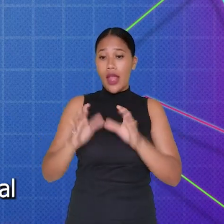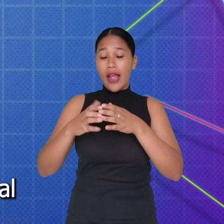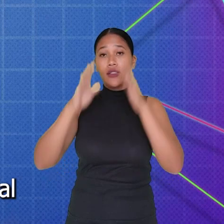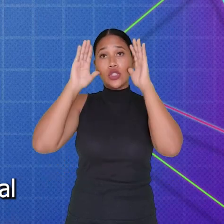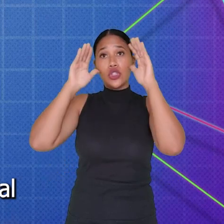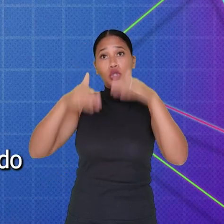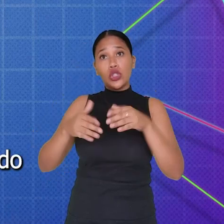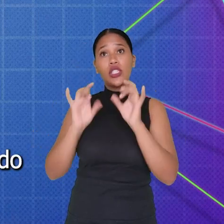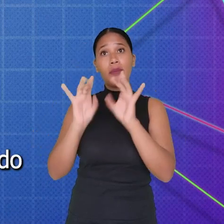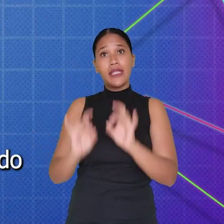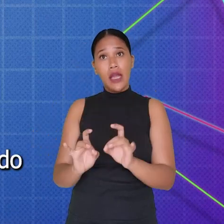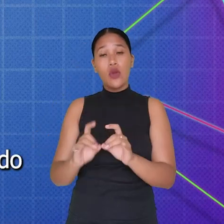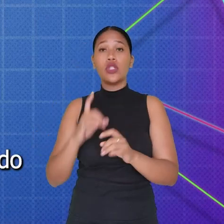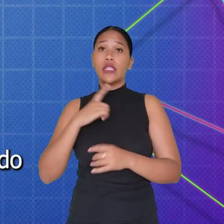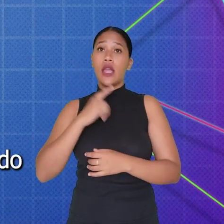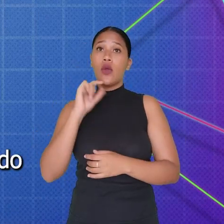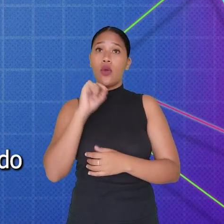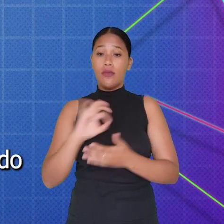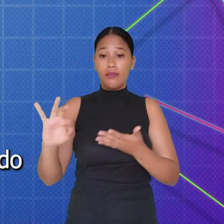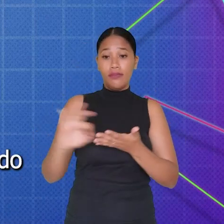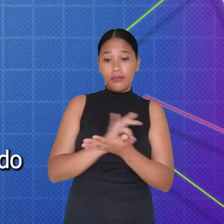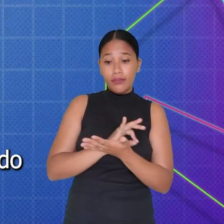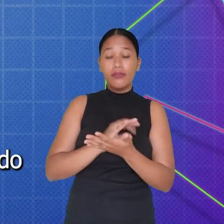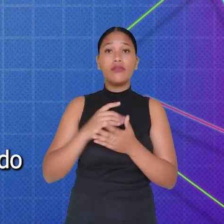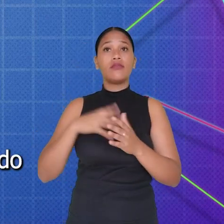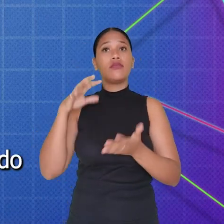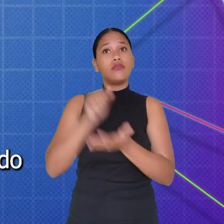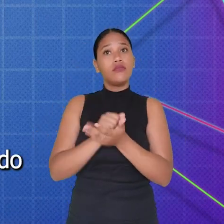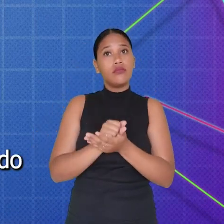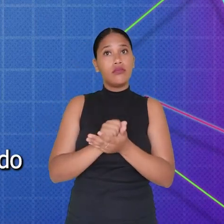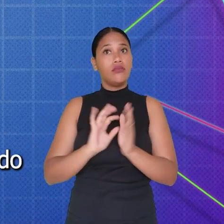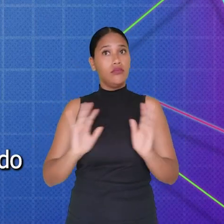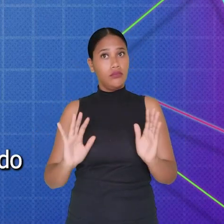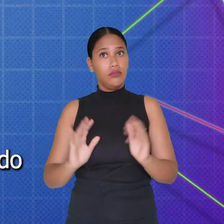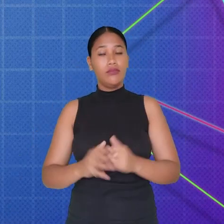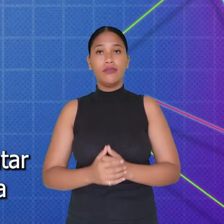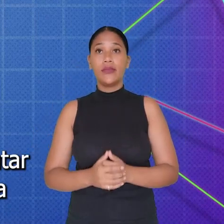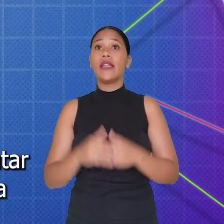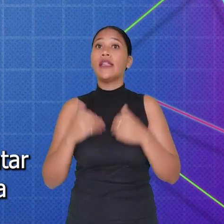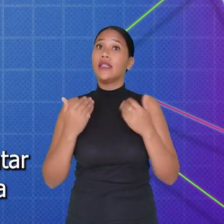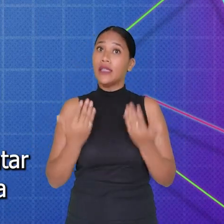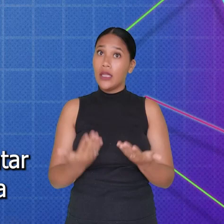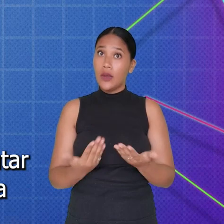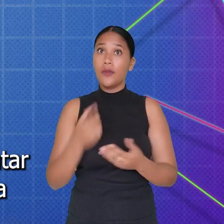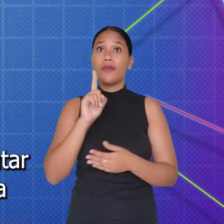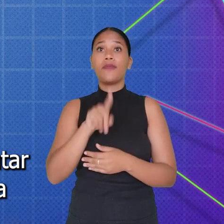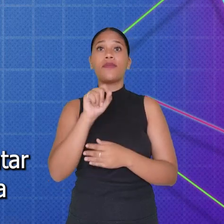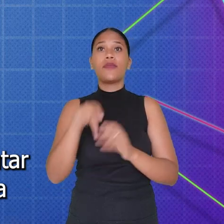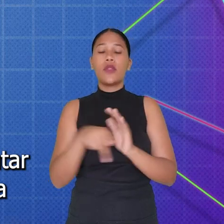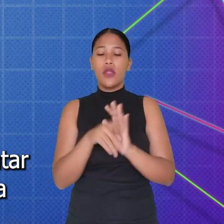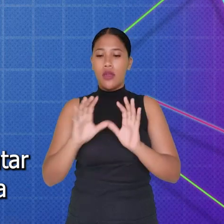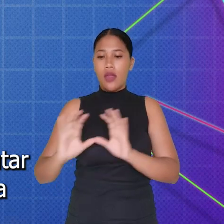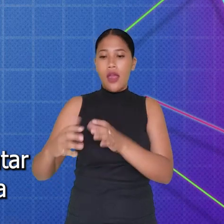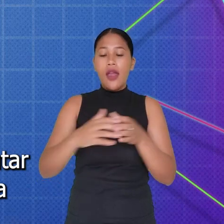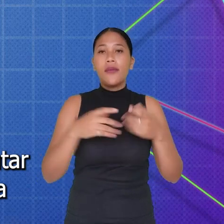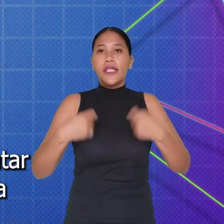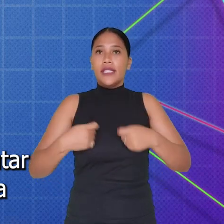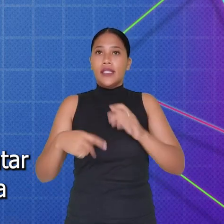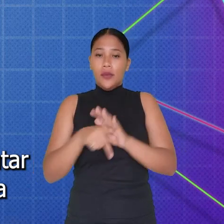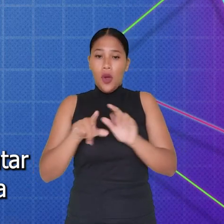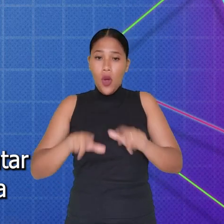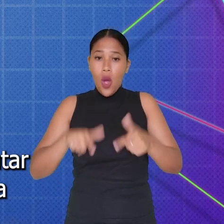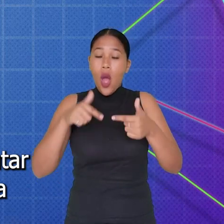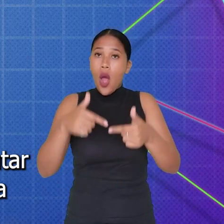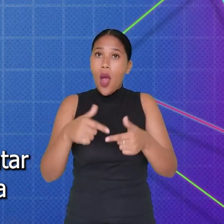classe especial, que apenas contém assinaturas de método sem sua implementação. Então, as classes que precisam implementar